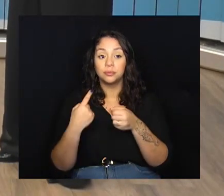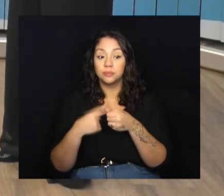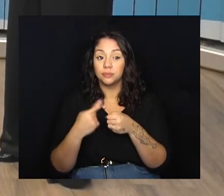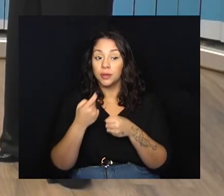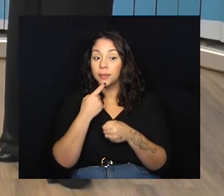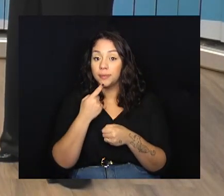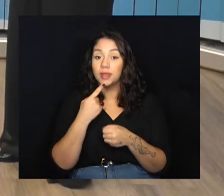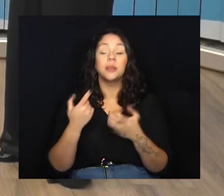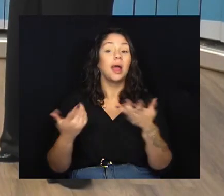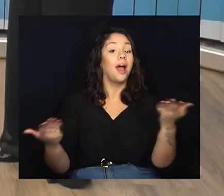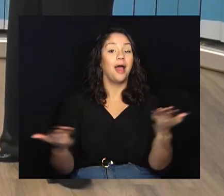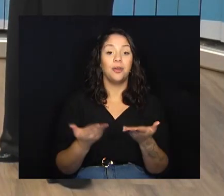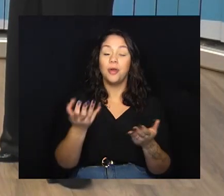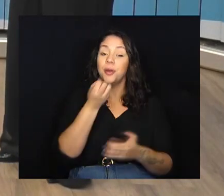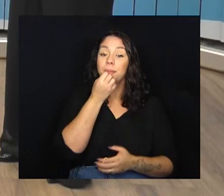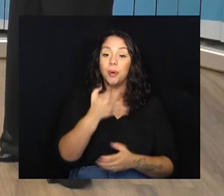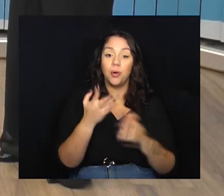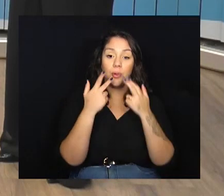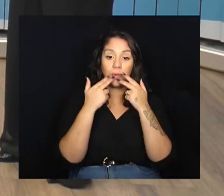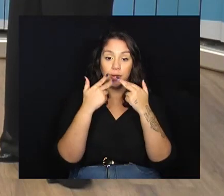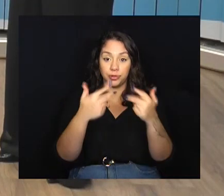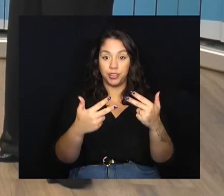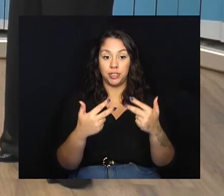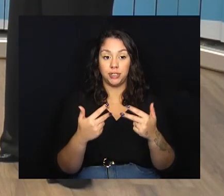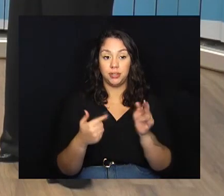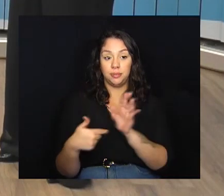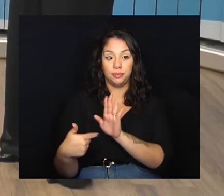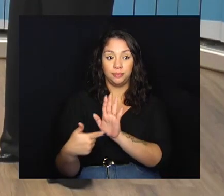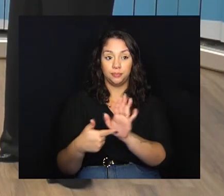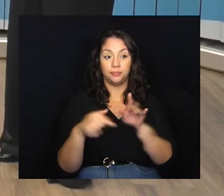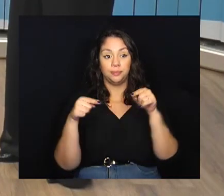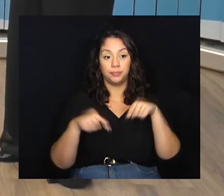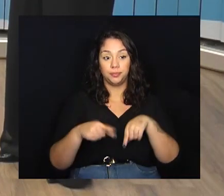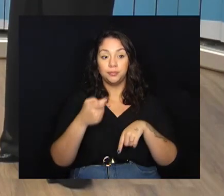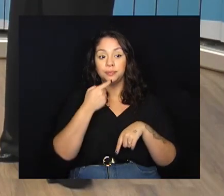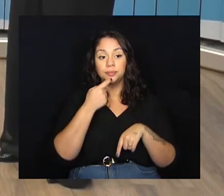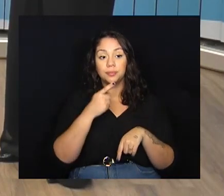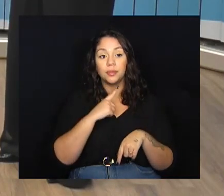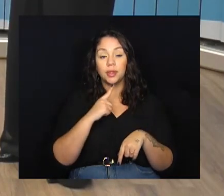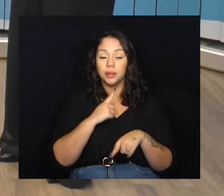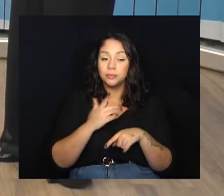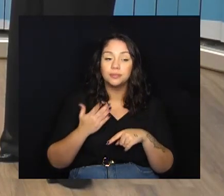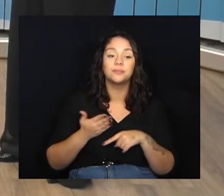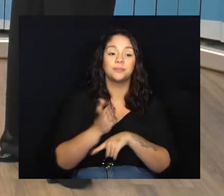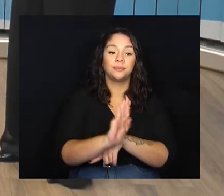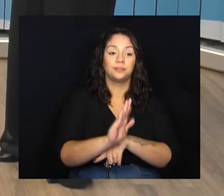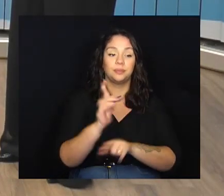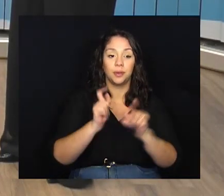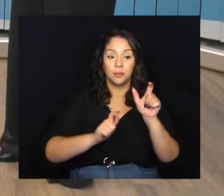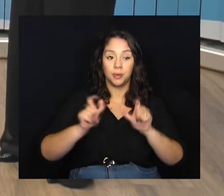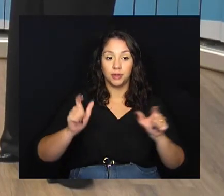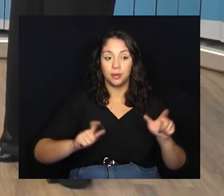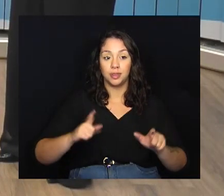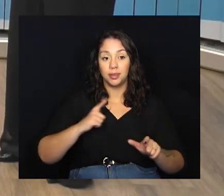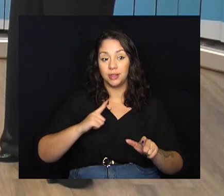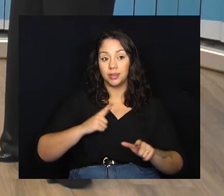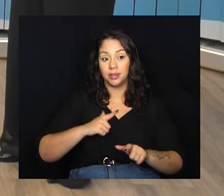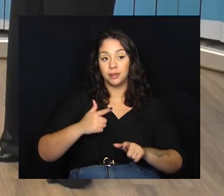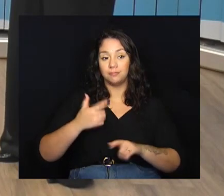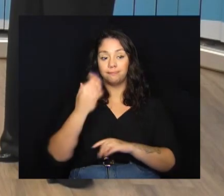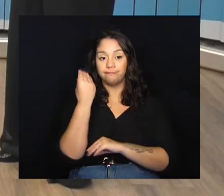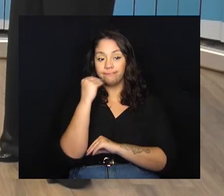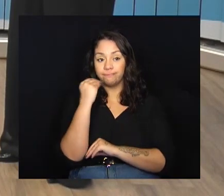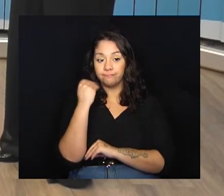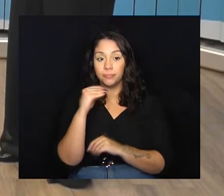com uma boa notícia mostrando que os municípios de Campinas estão contribuindo com aquelas pessoas que estão em situação de vulnerabilidade